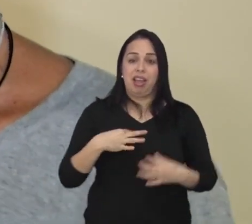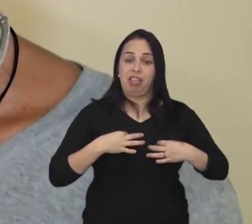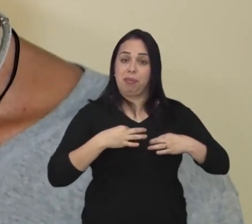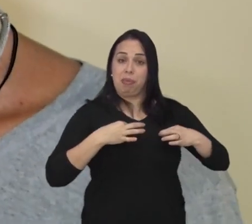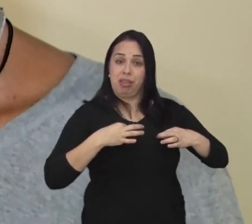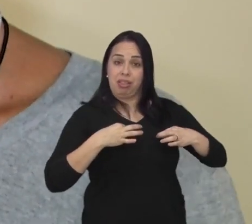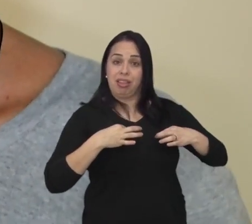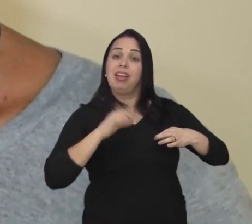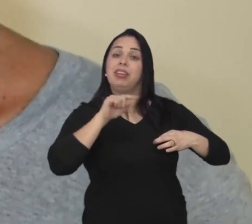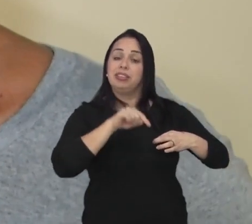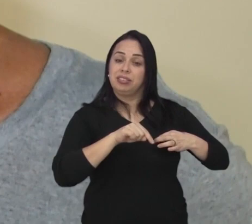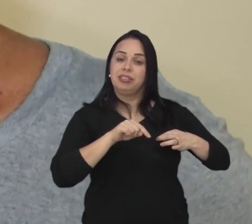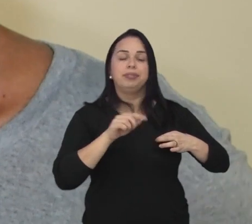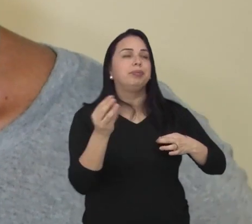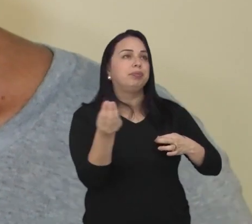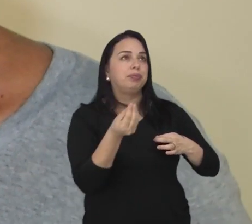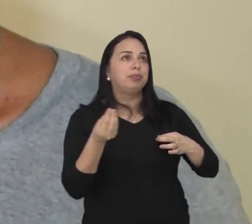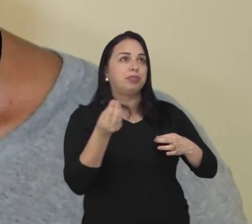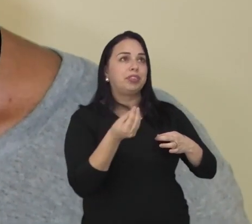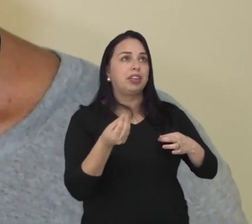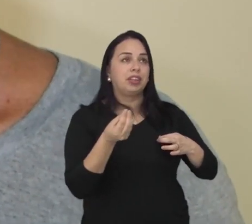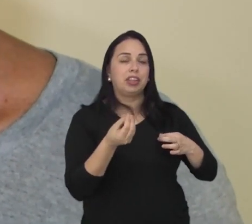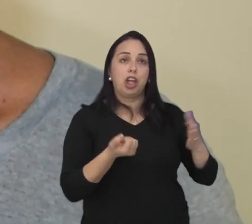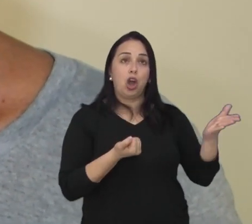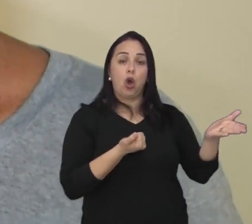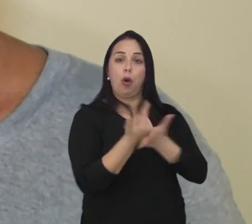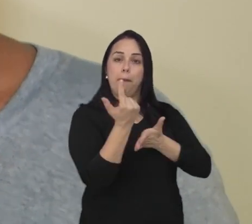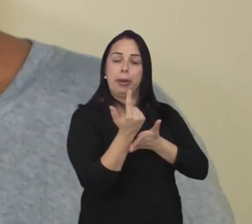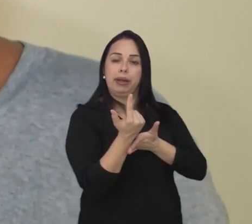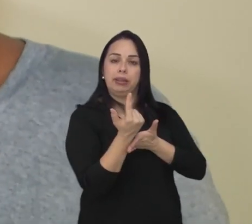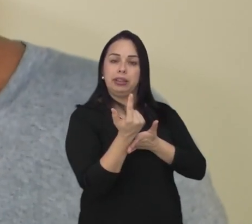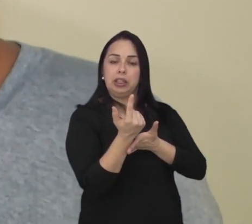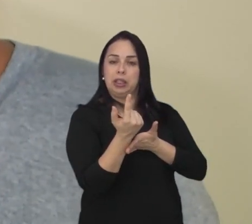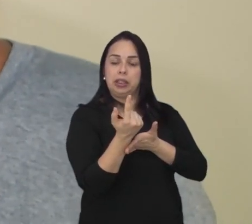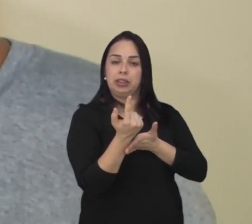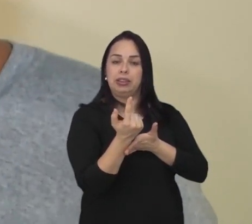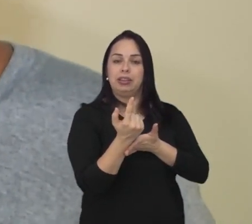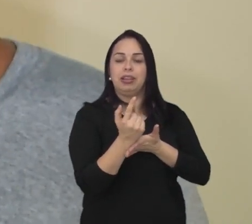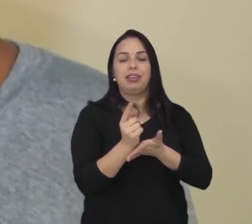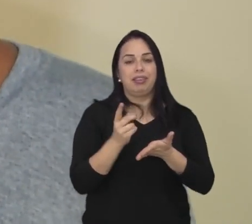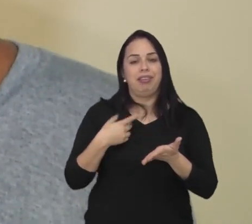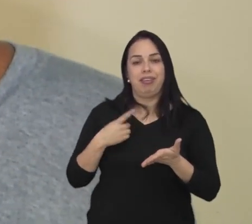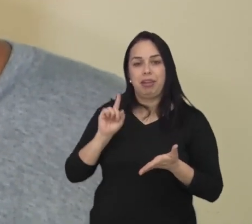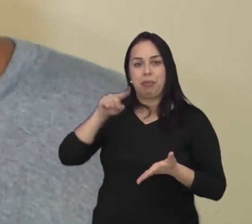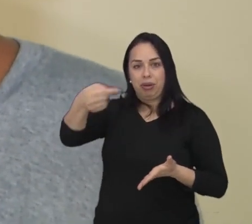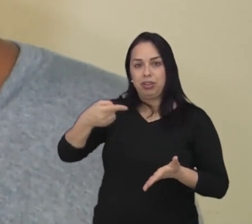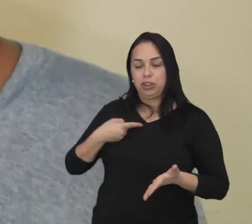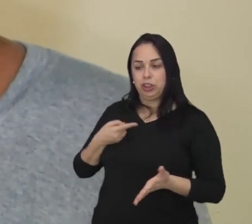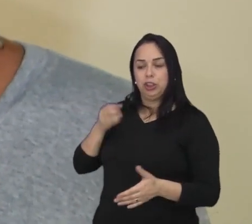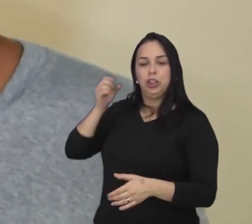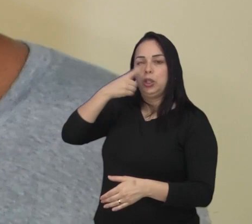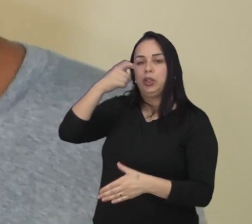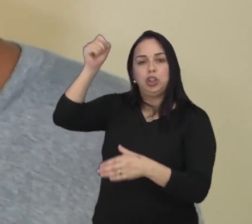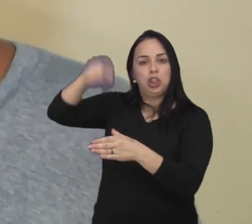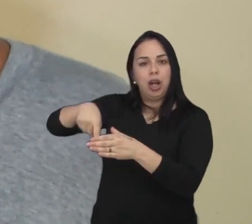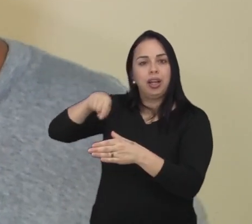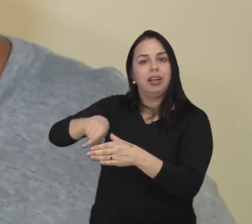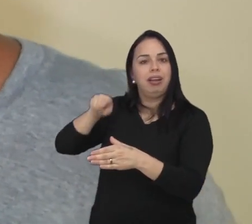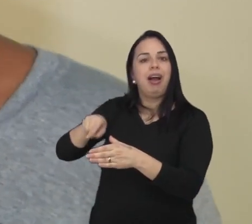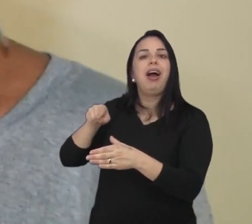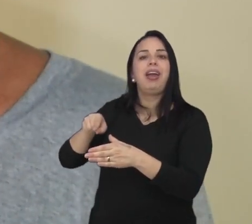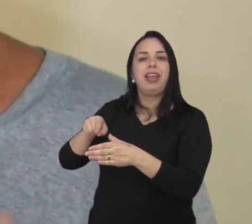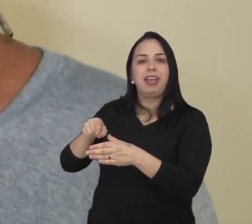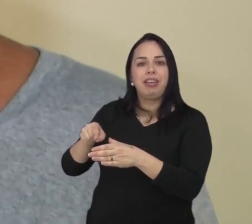peça. Então, essa peça que é chamada roupa pós-consumo, ela também vai contaminar o meio